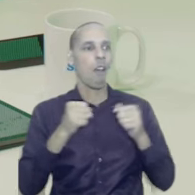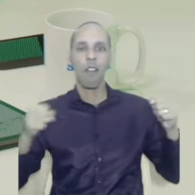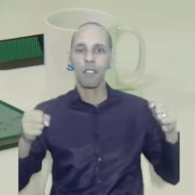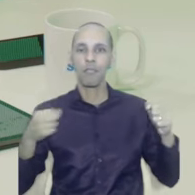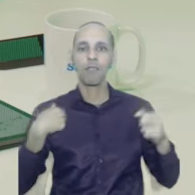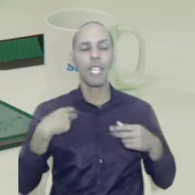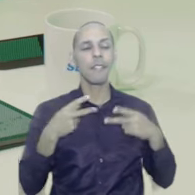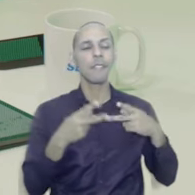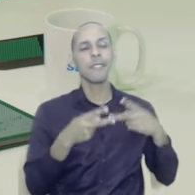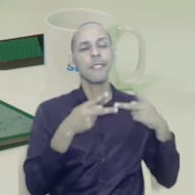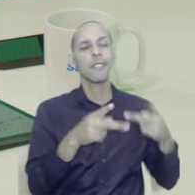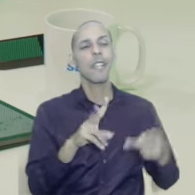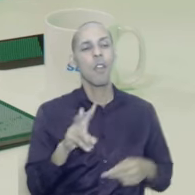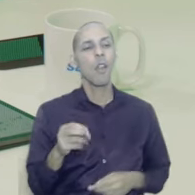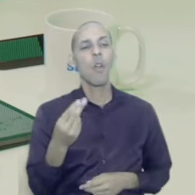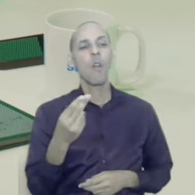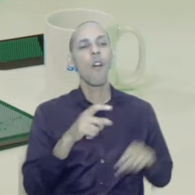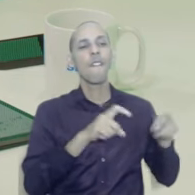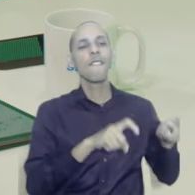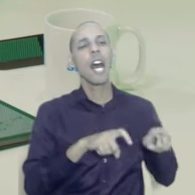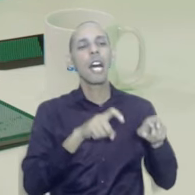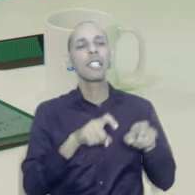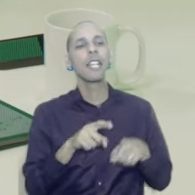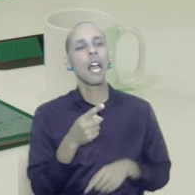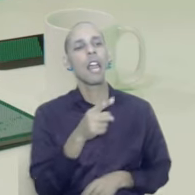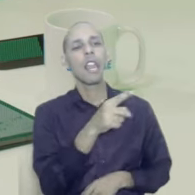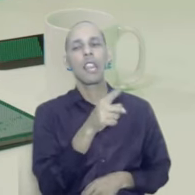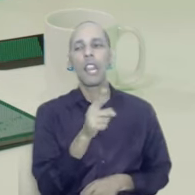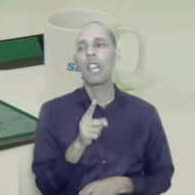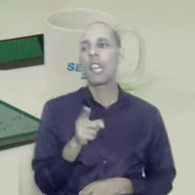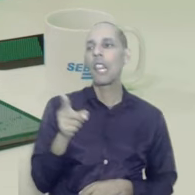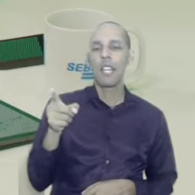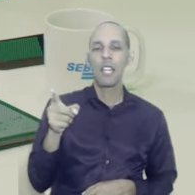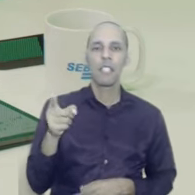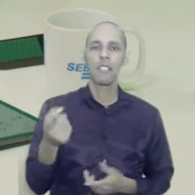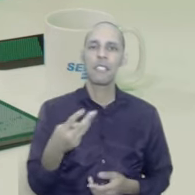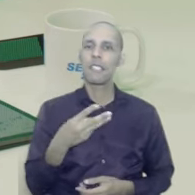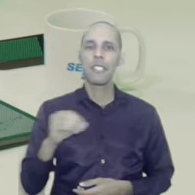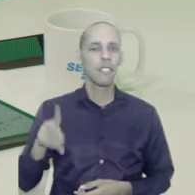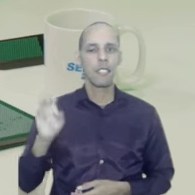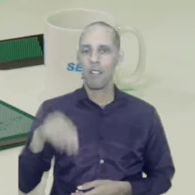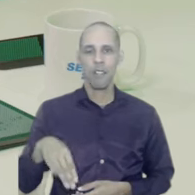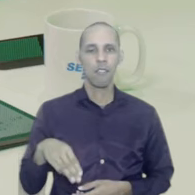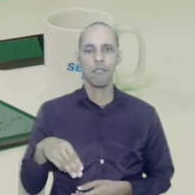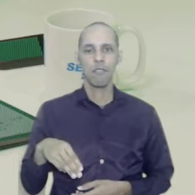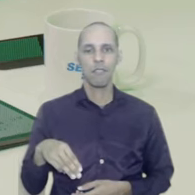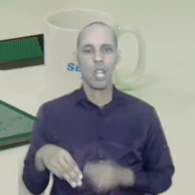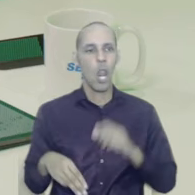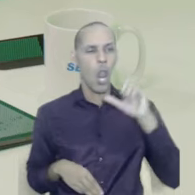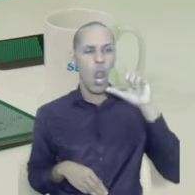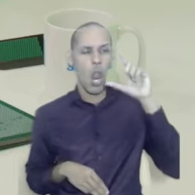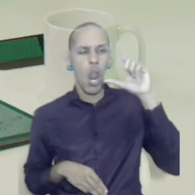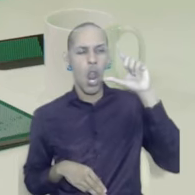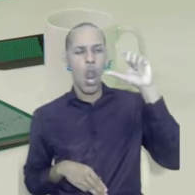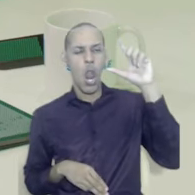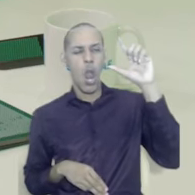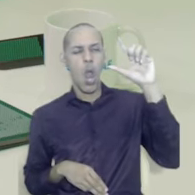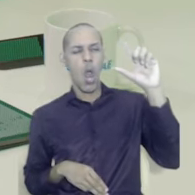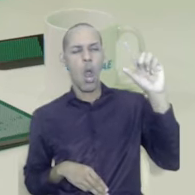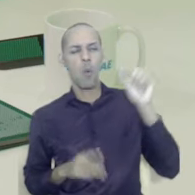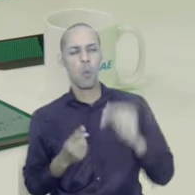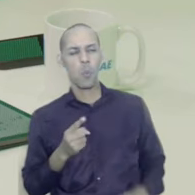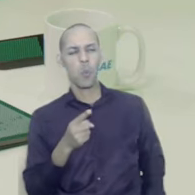visitar a fazenda tal ou produtor rural tal é 300 km brincando brincando né Eh